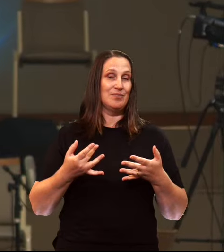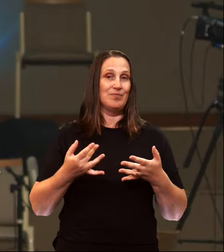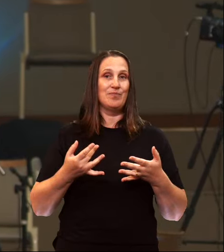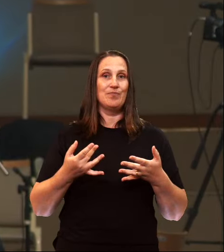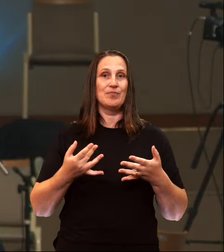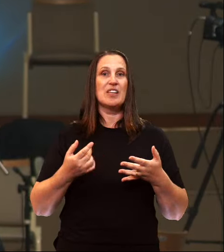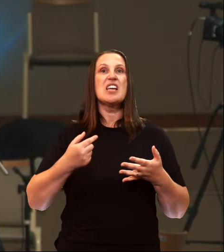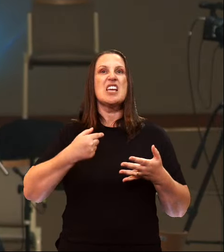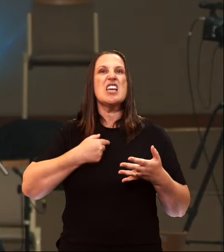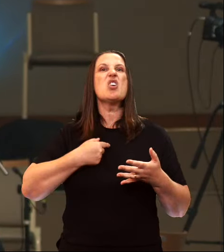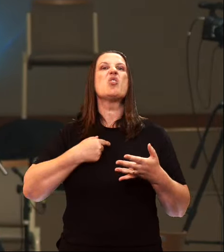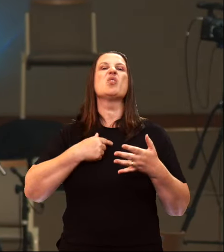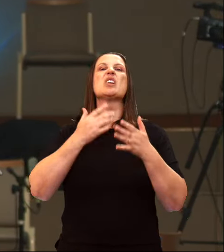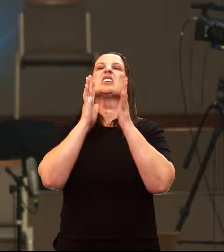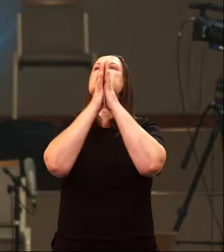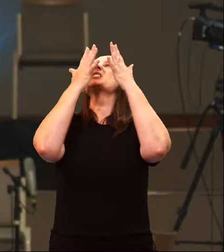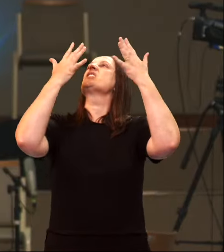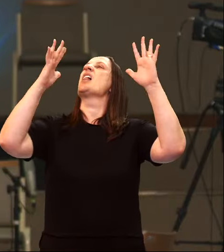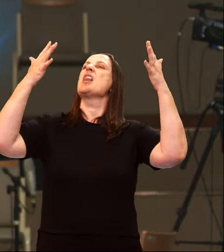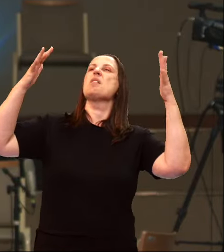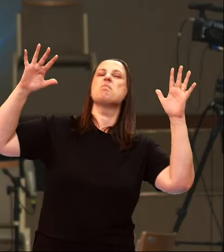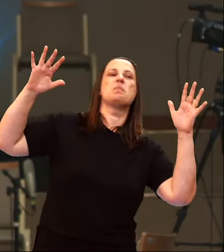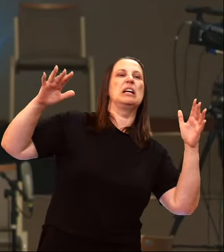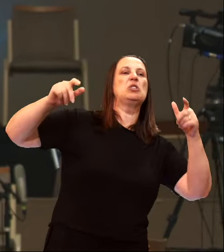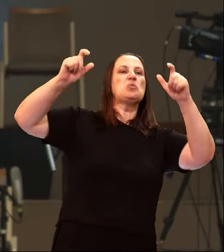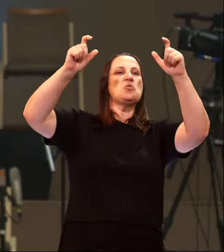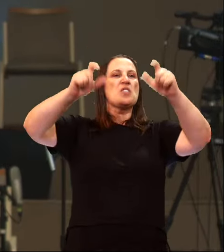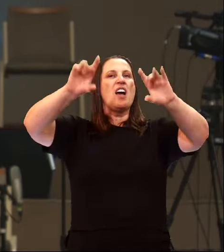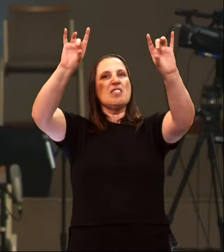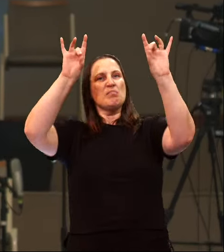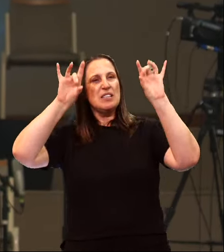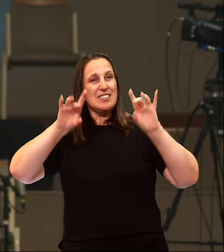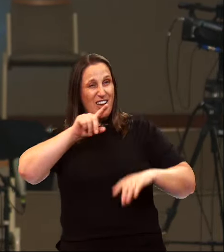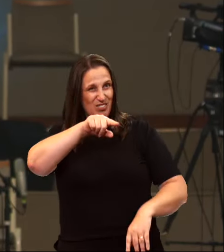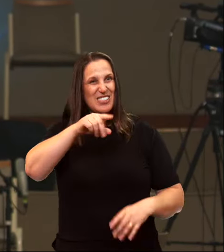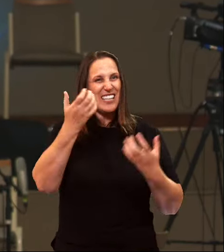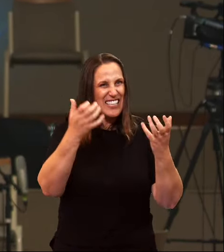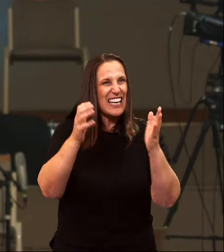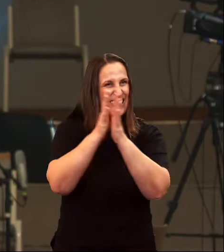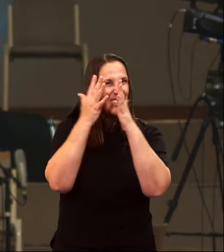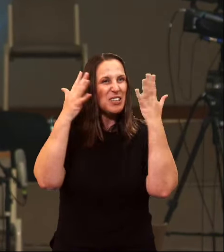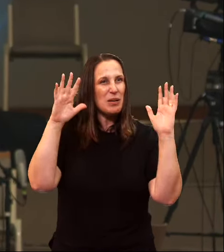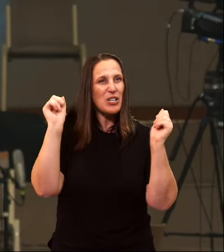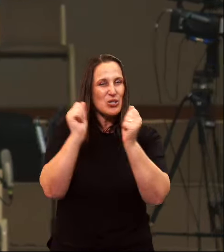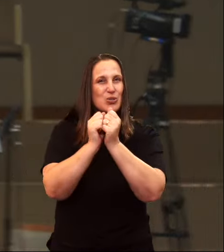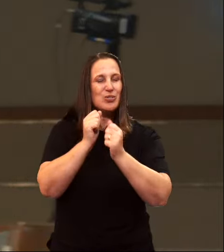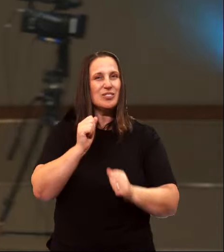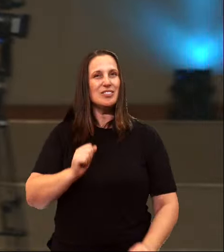Eu vou celebrando para Canaã em nome de Jesus. Quem quer celebrar comigo?